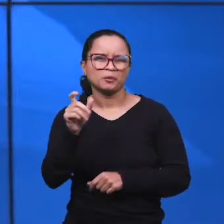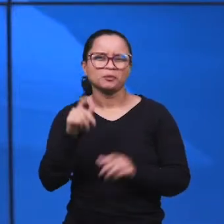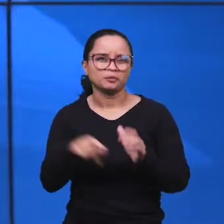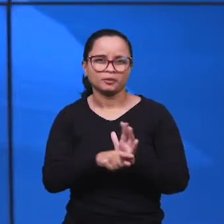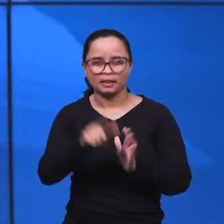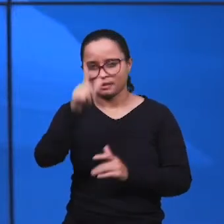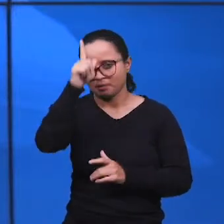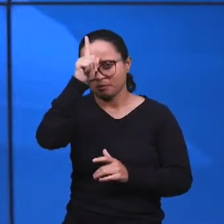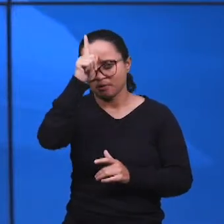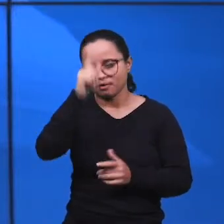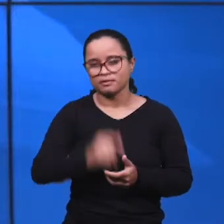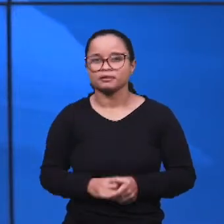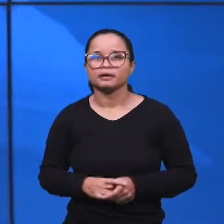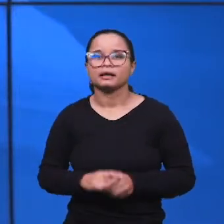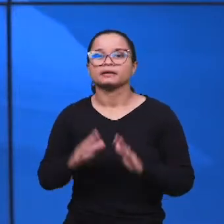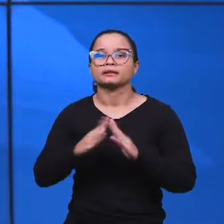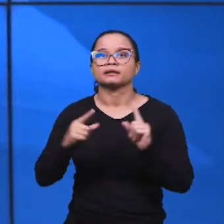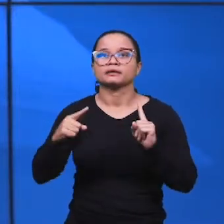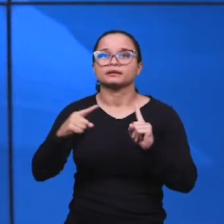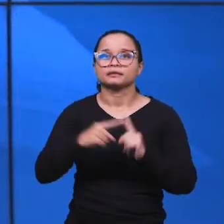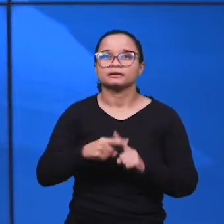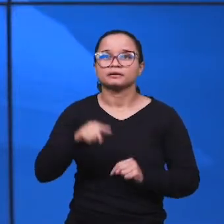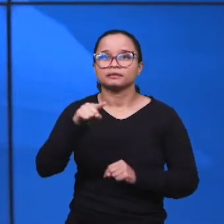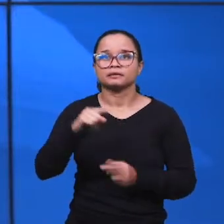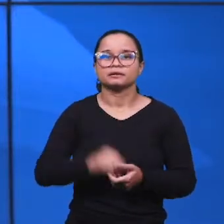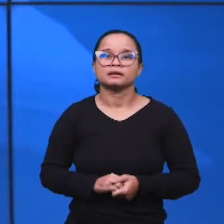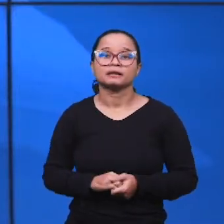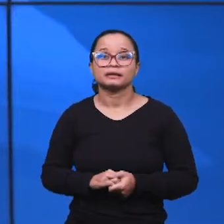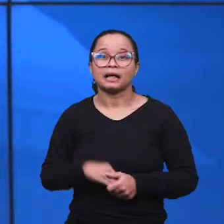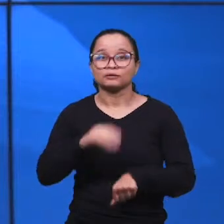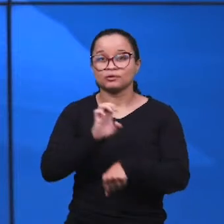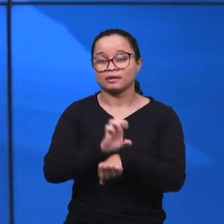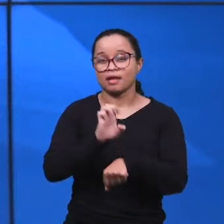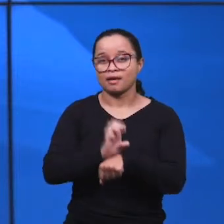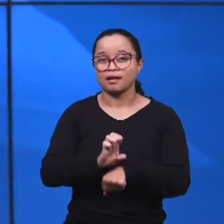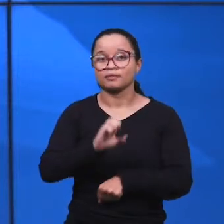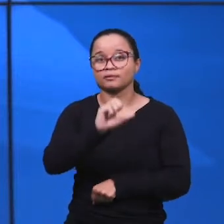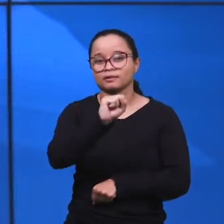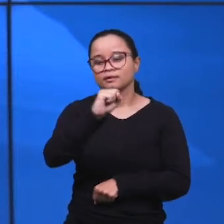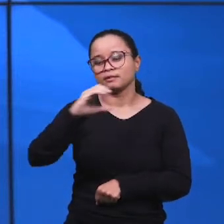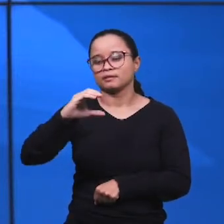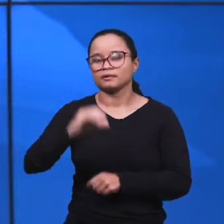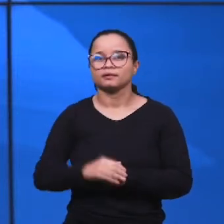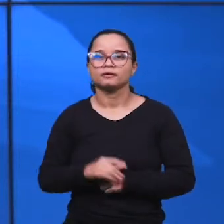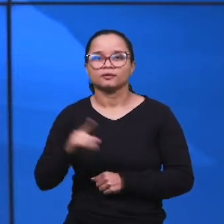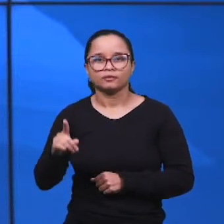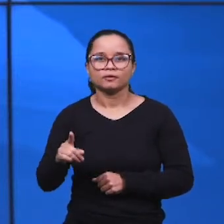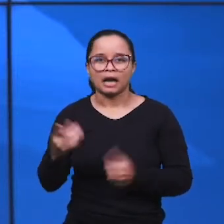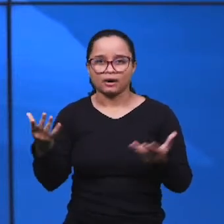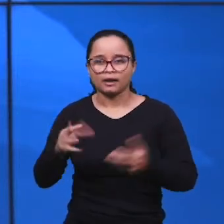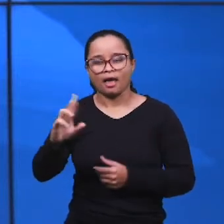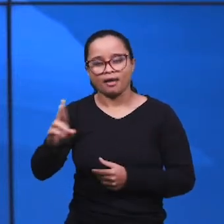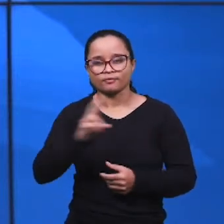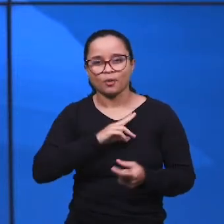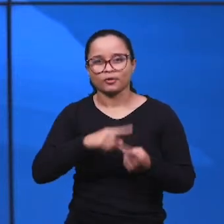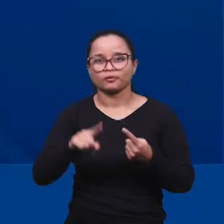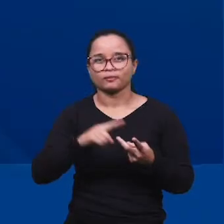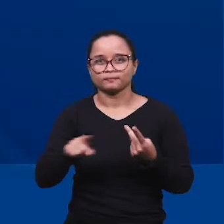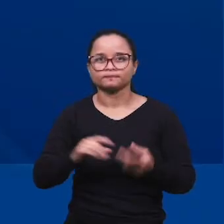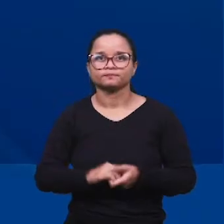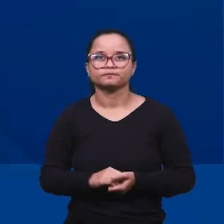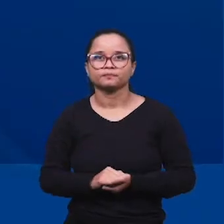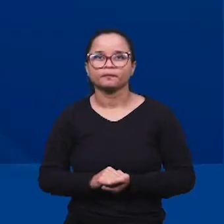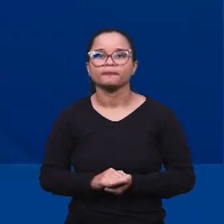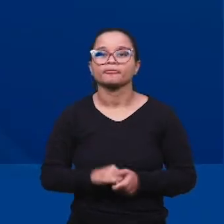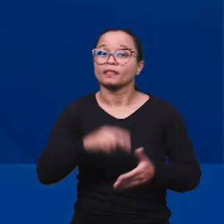é da nossa igreja em São José, no estado de Santa Catarina. Vamos ouvir então a Elaine e o Joaquim em sequência.